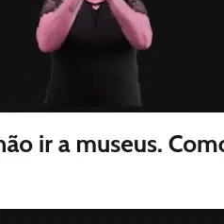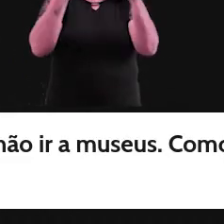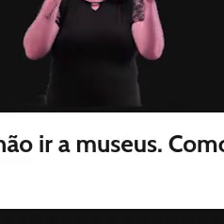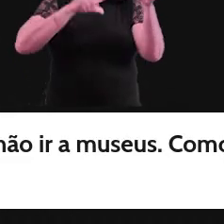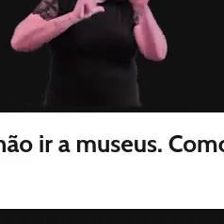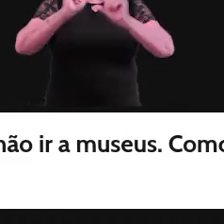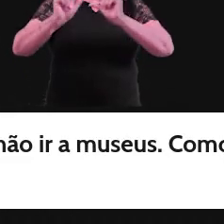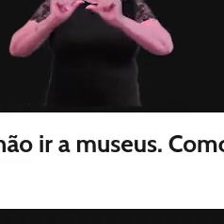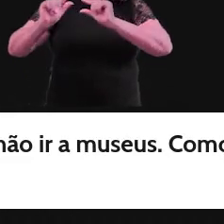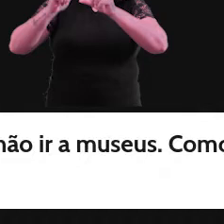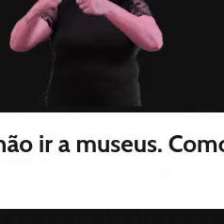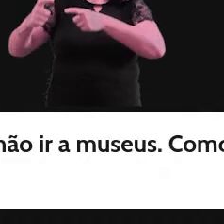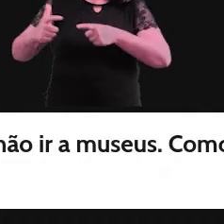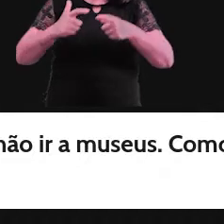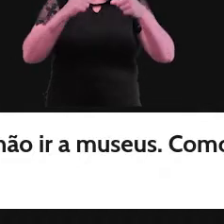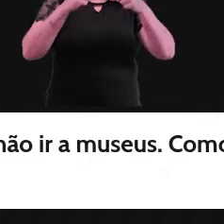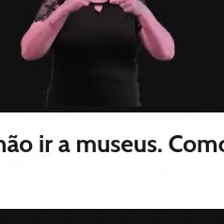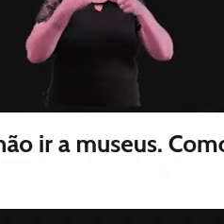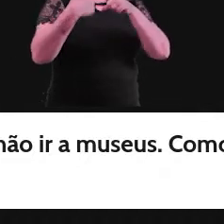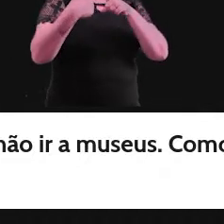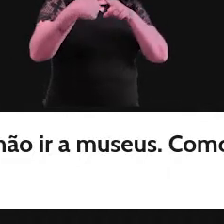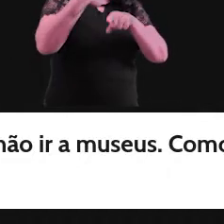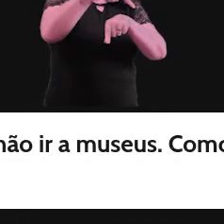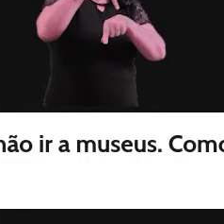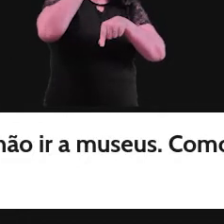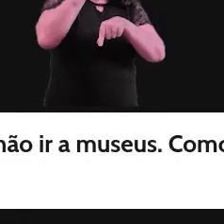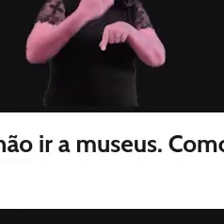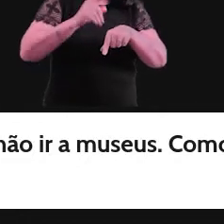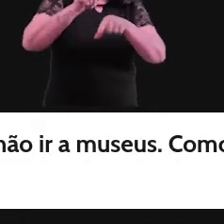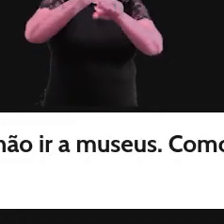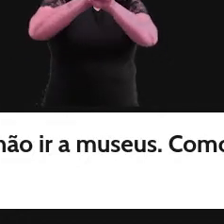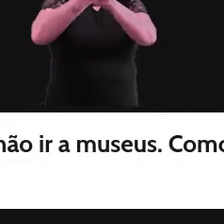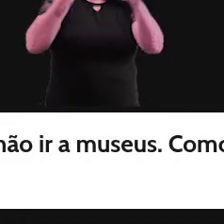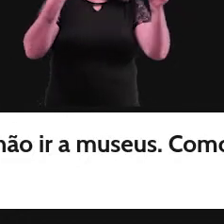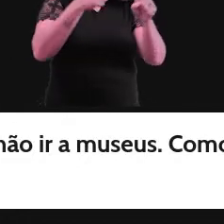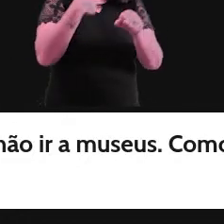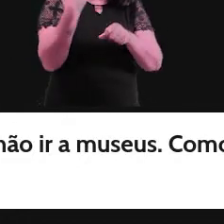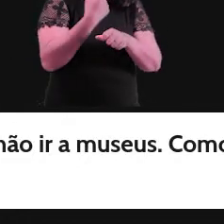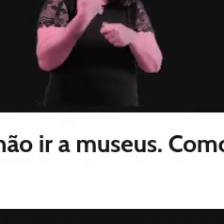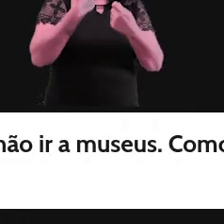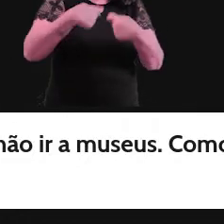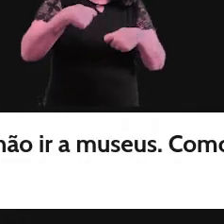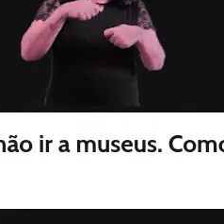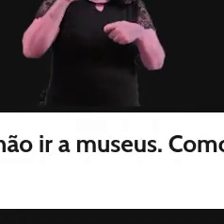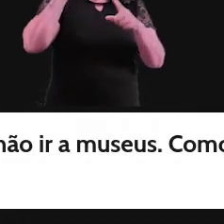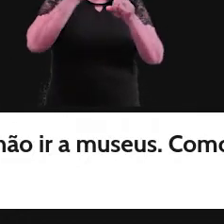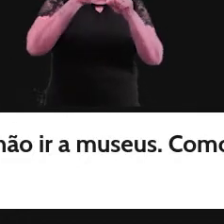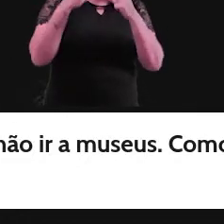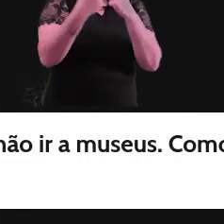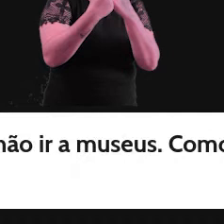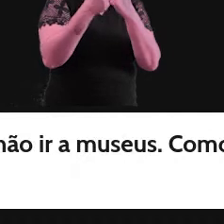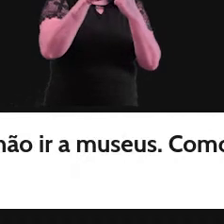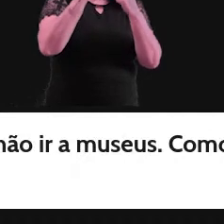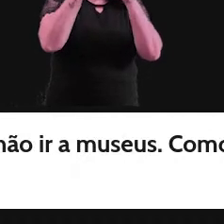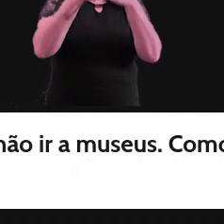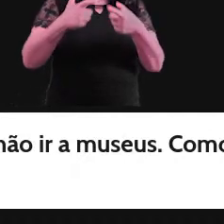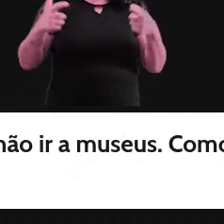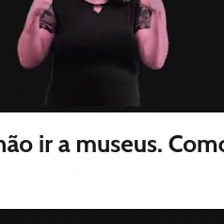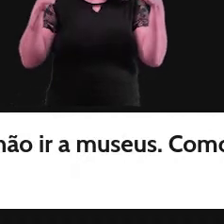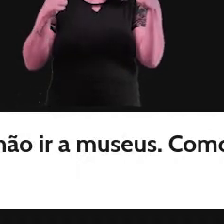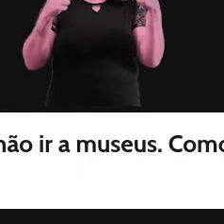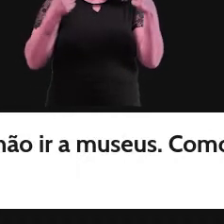nós temos poucas instituições para o tamanho do nosso país, a gente, de fato, ainda precisa trabalhar numa perspectiva